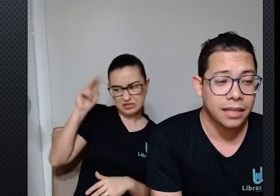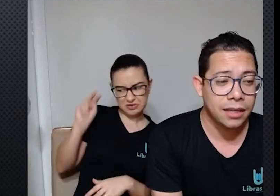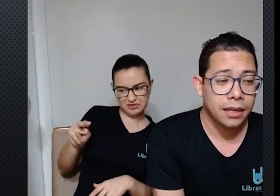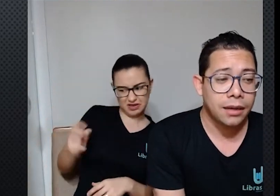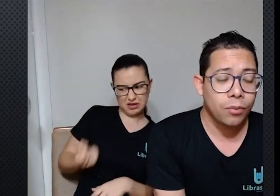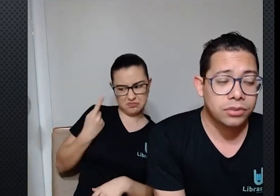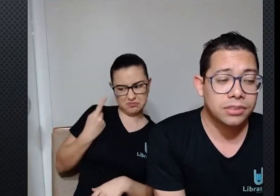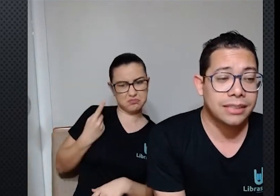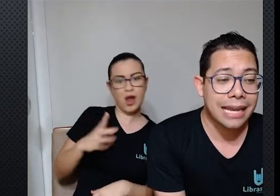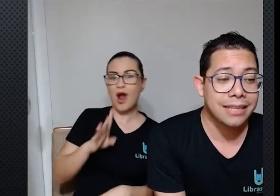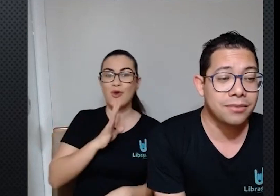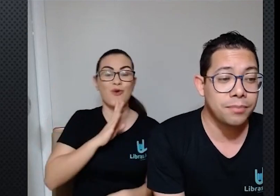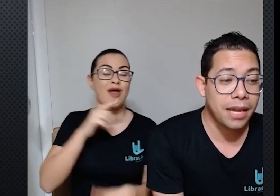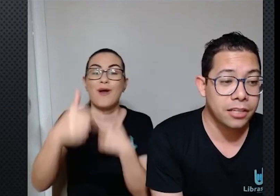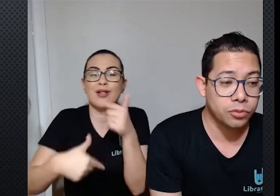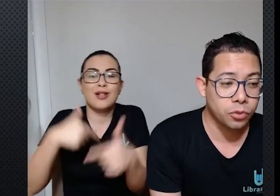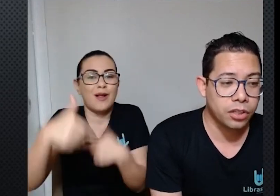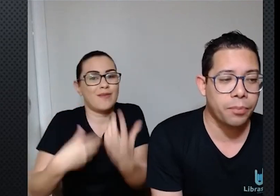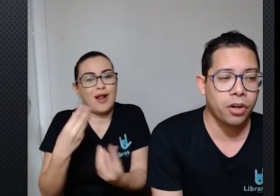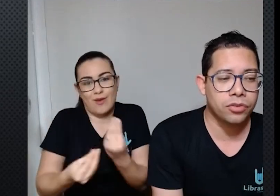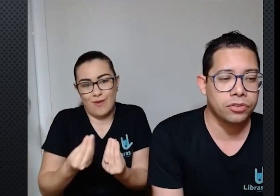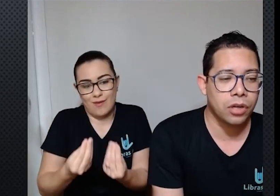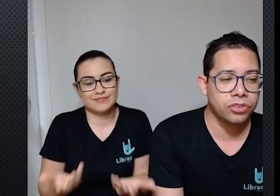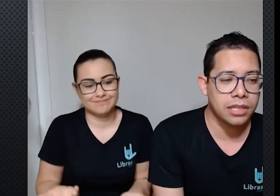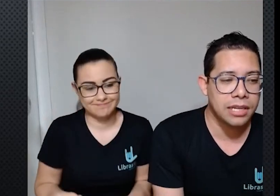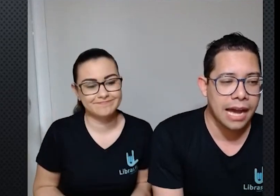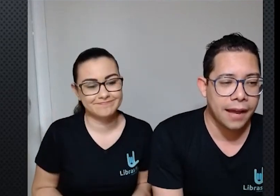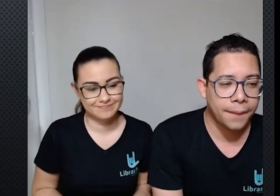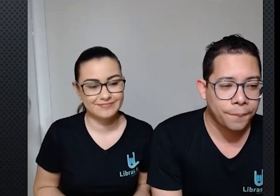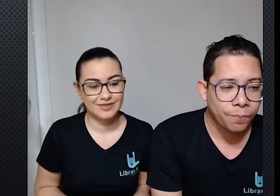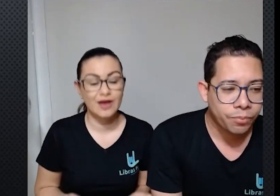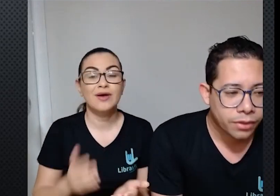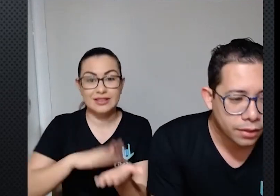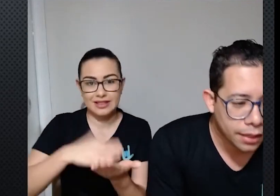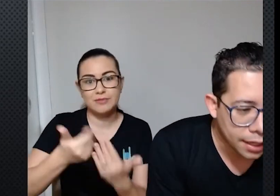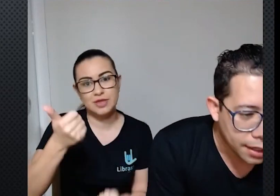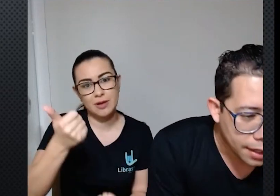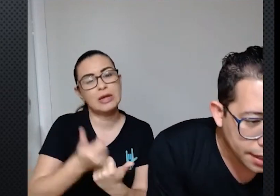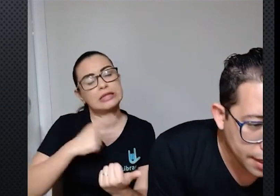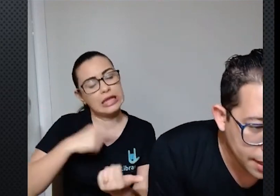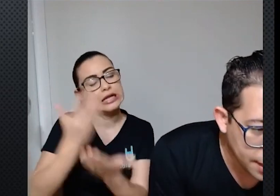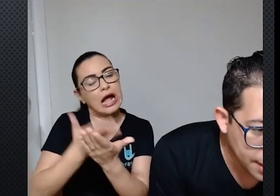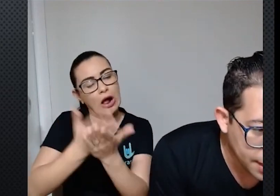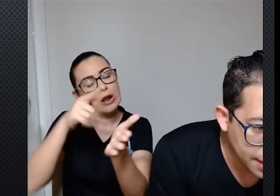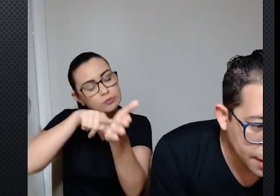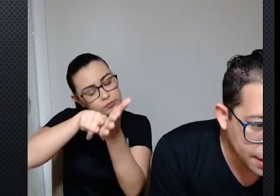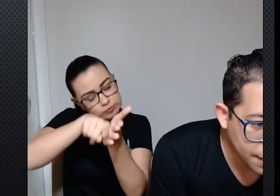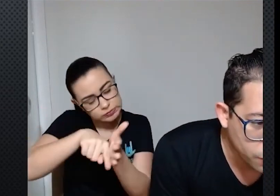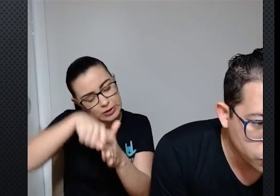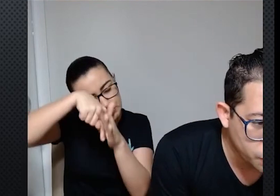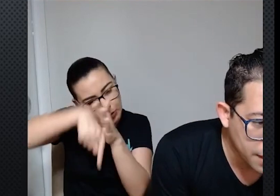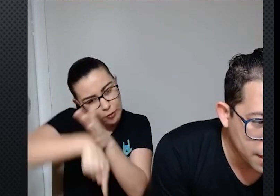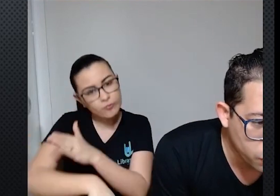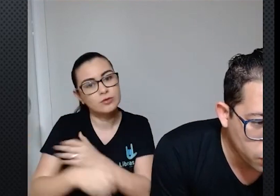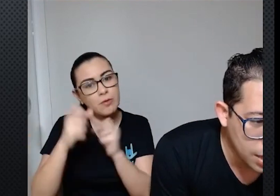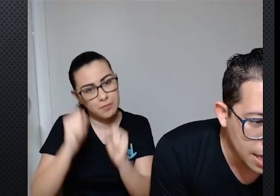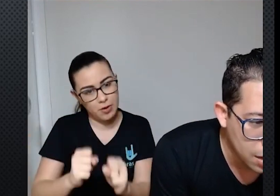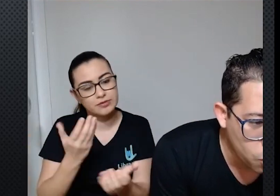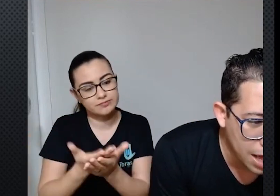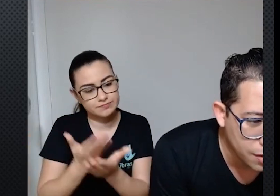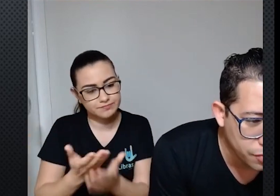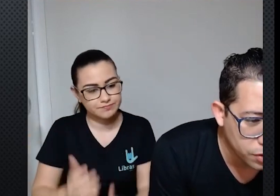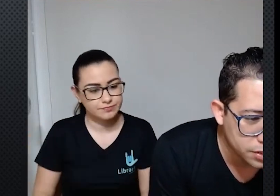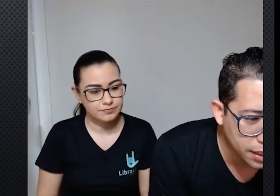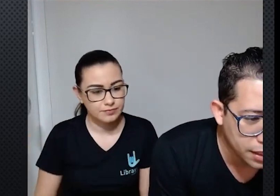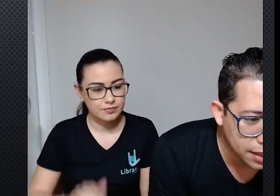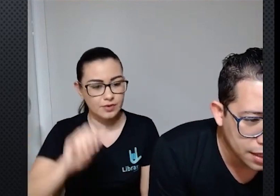aí, muitos detalhes mesmo, que pode nos auxiliar, né? Muito bem, o